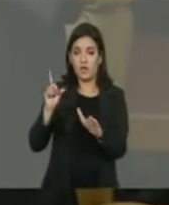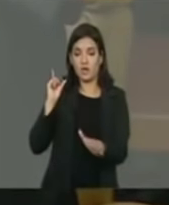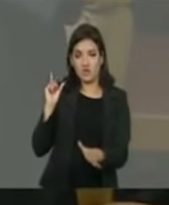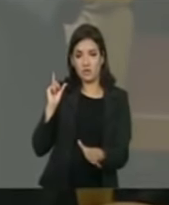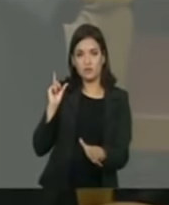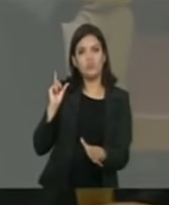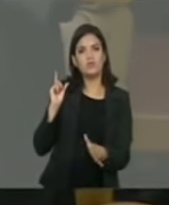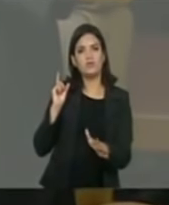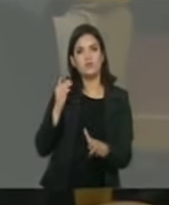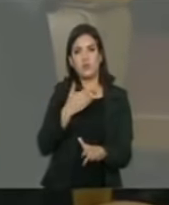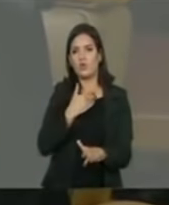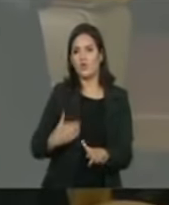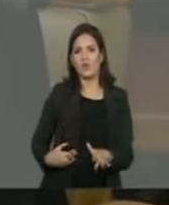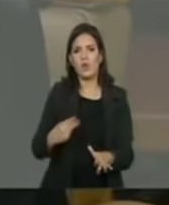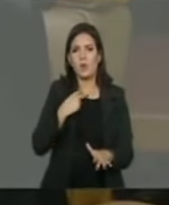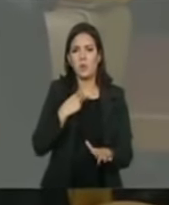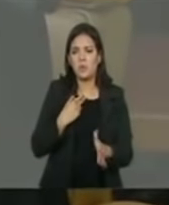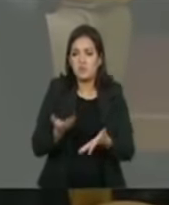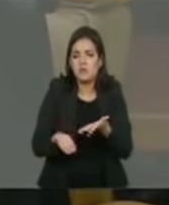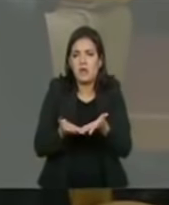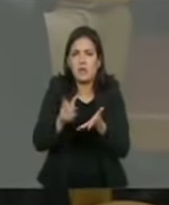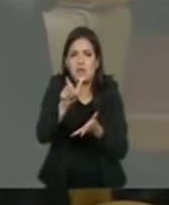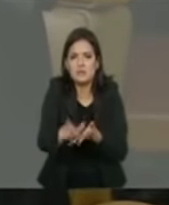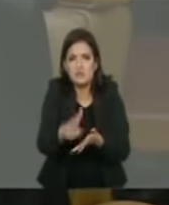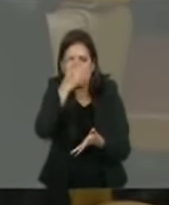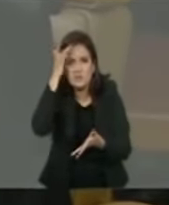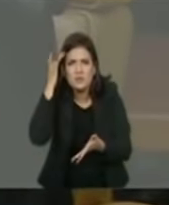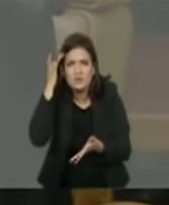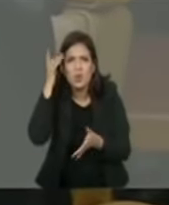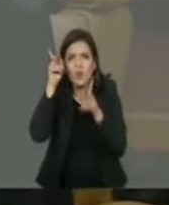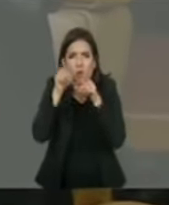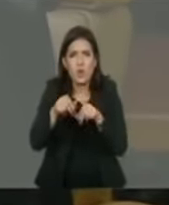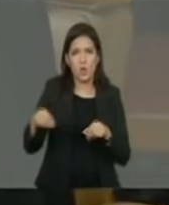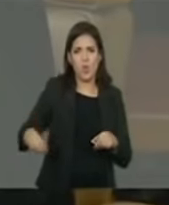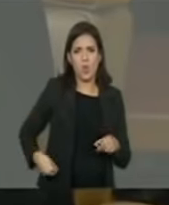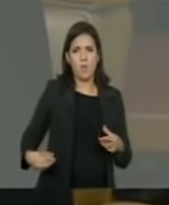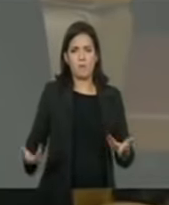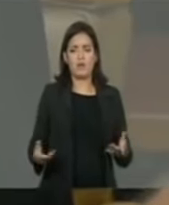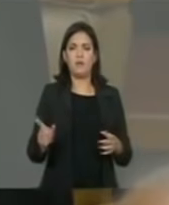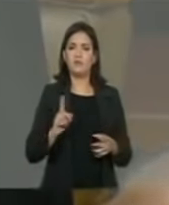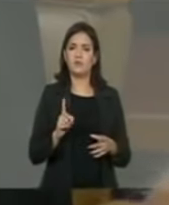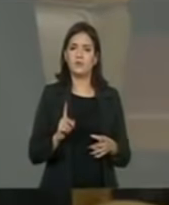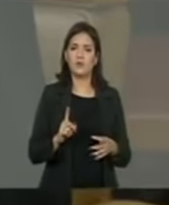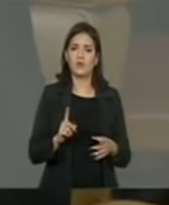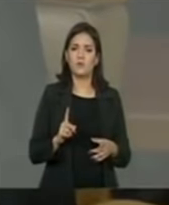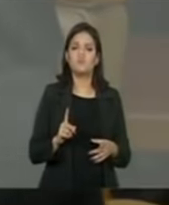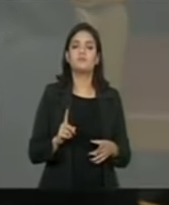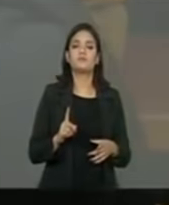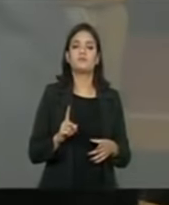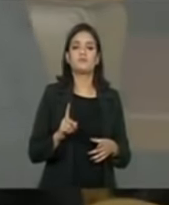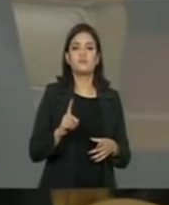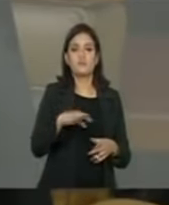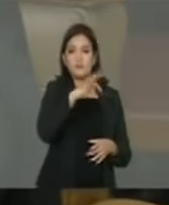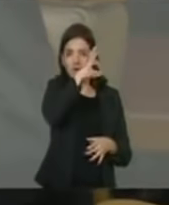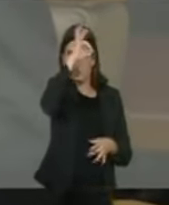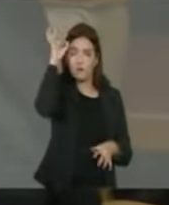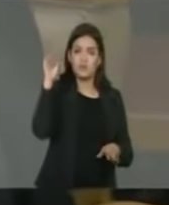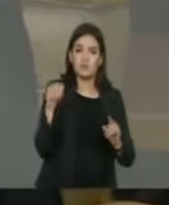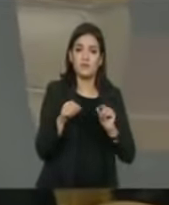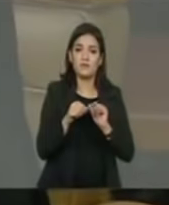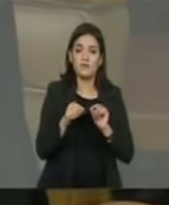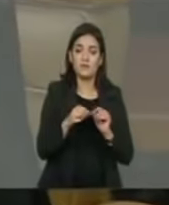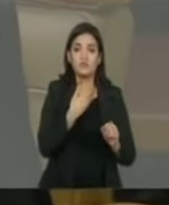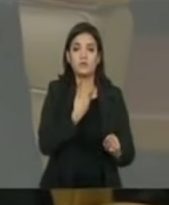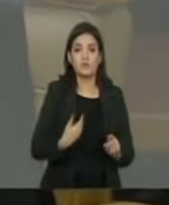tratar os indiciados ou os réus como se culpados fossem a presunção de inocência impõe ao poder público o dever de